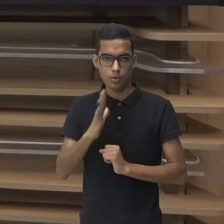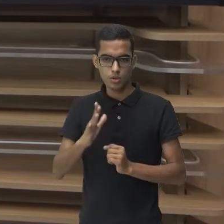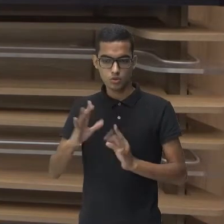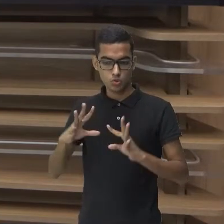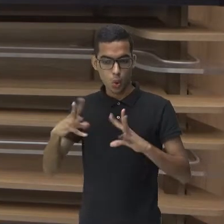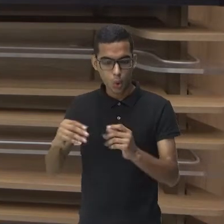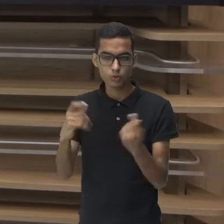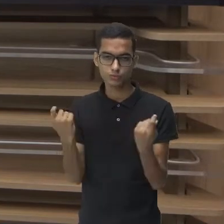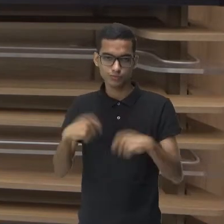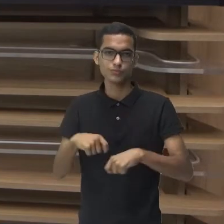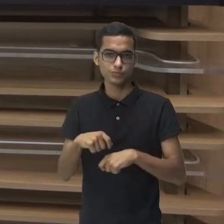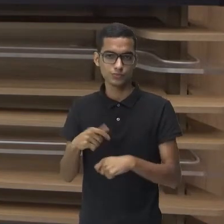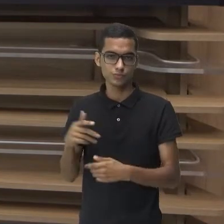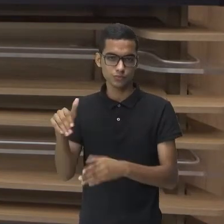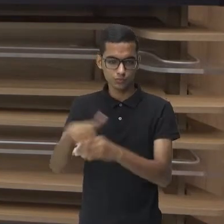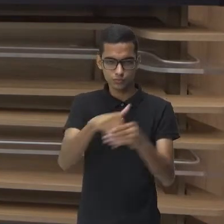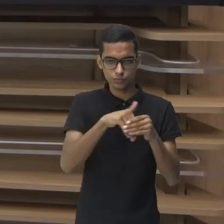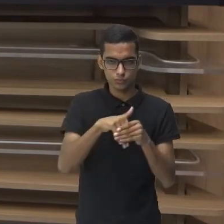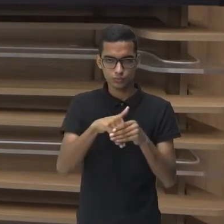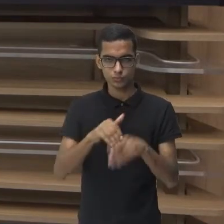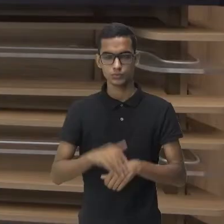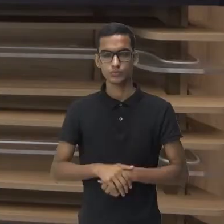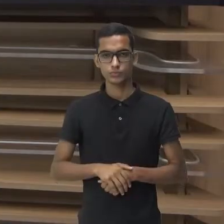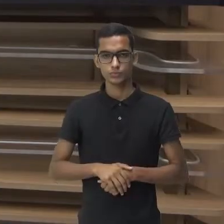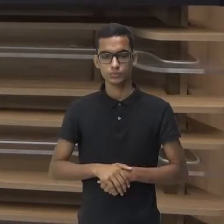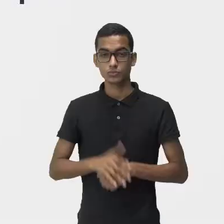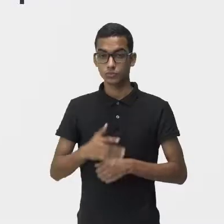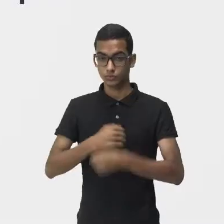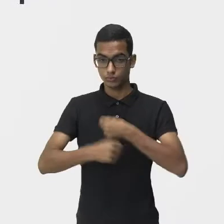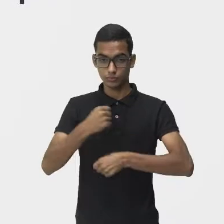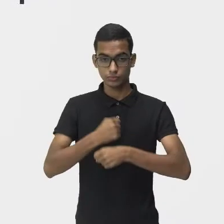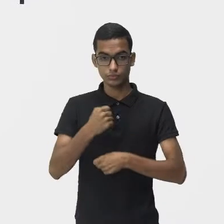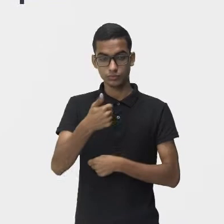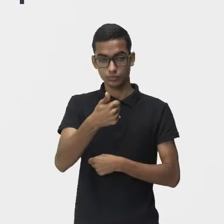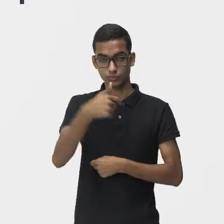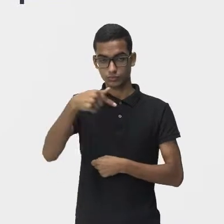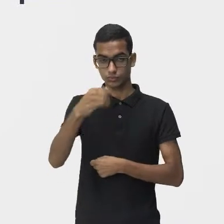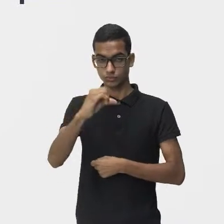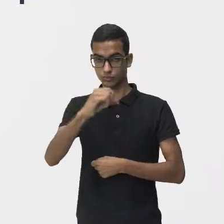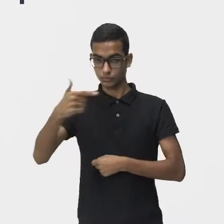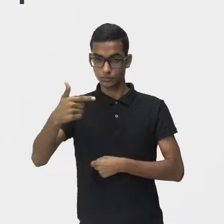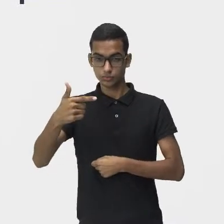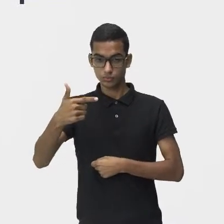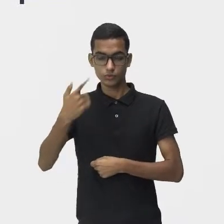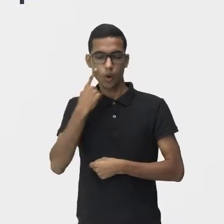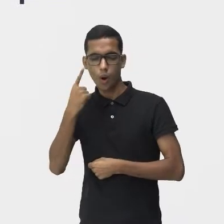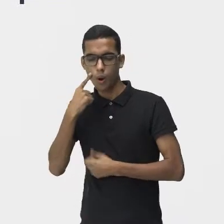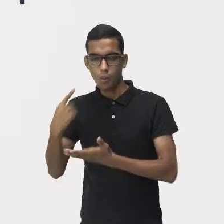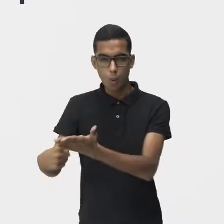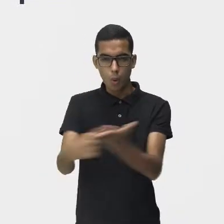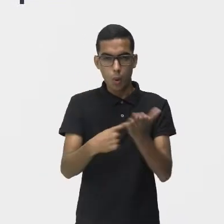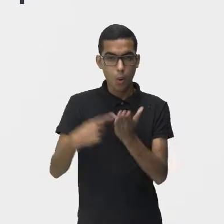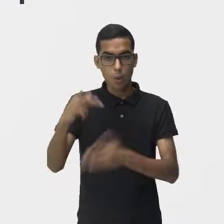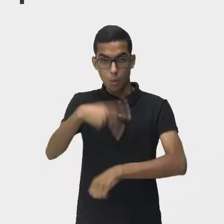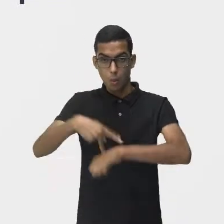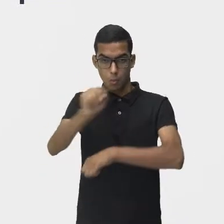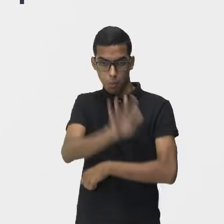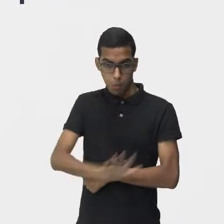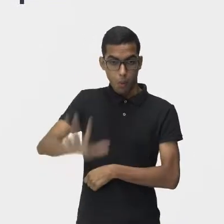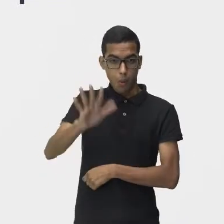conquista dentro daquele período. E aí, em setembro de 1792, nós vamos ver a Assembleia Nacional